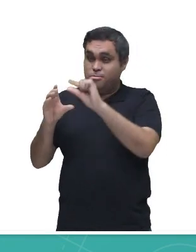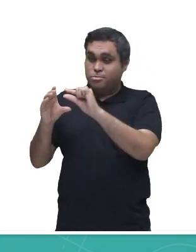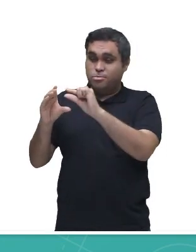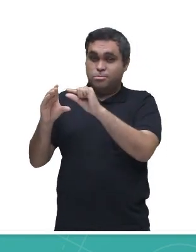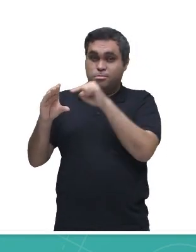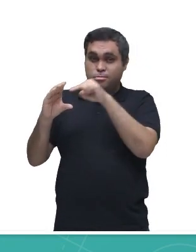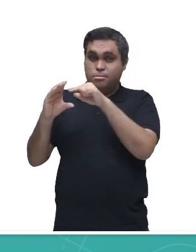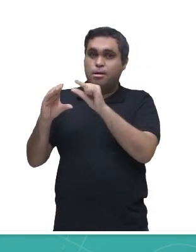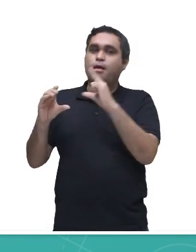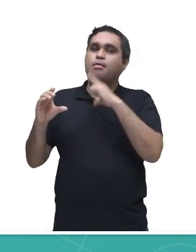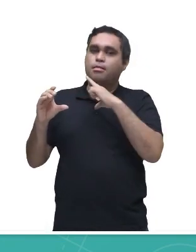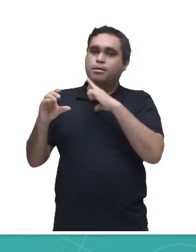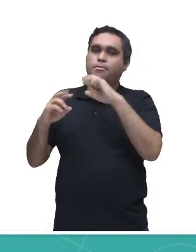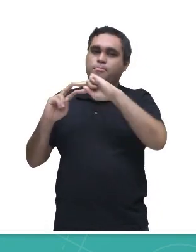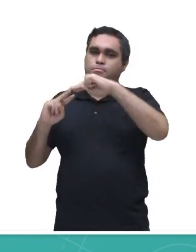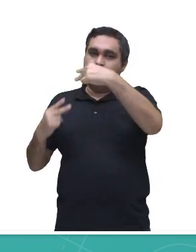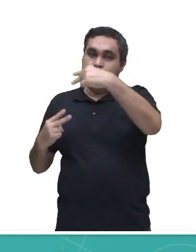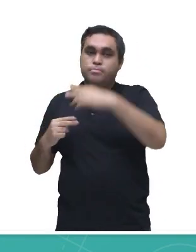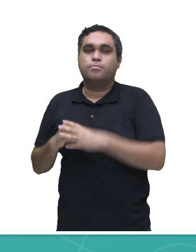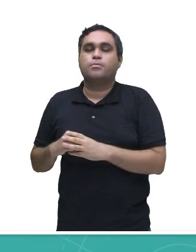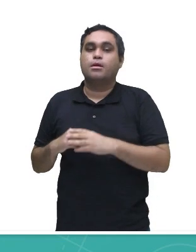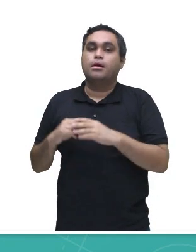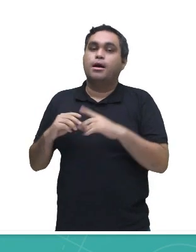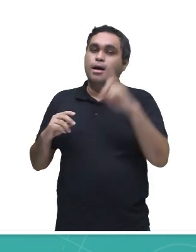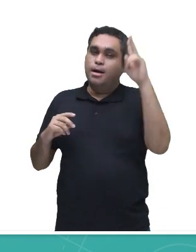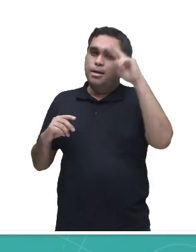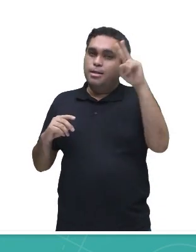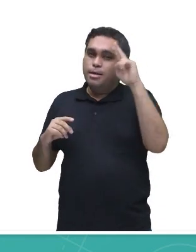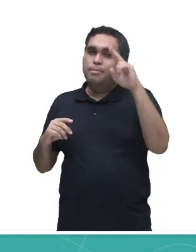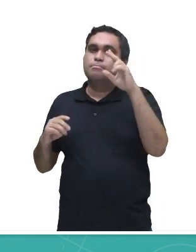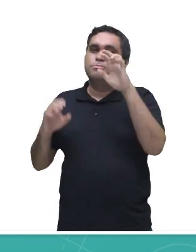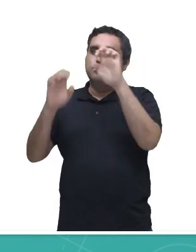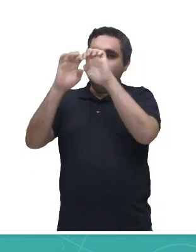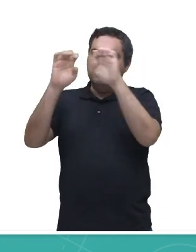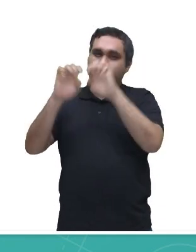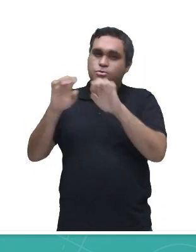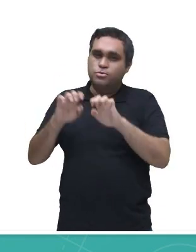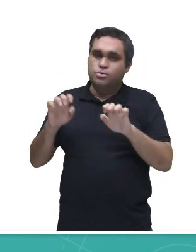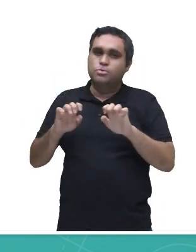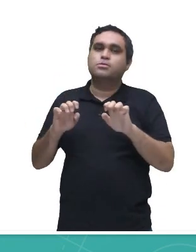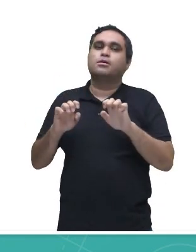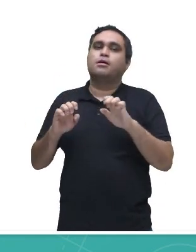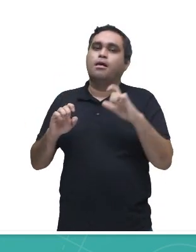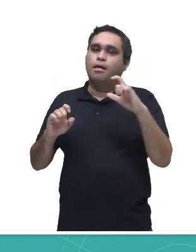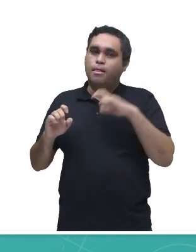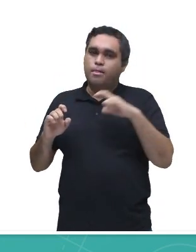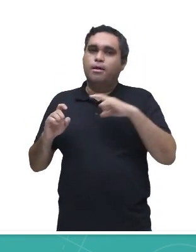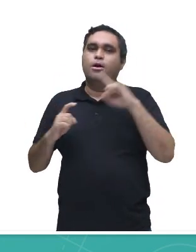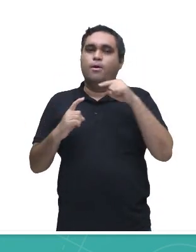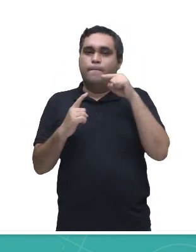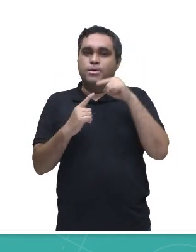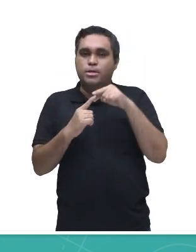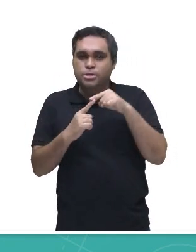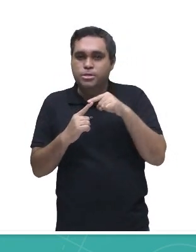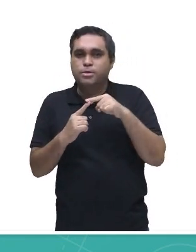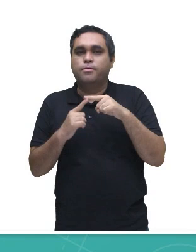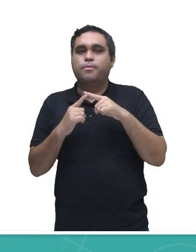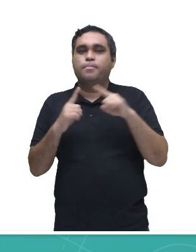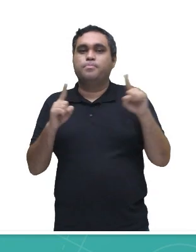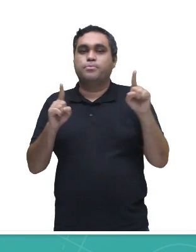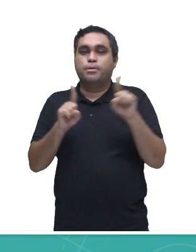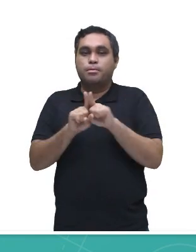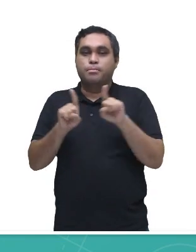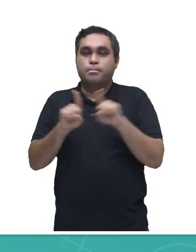essas estruturas, nós citamos algumas para vocês, todas essas estruturas com as suas funções. Identificando também ali, ó,